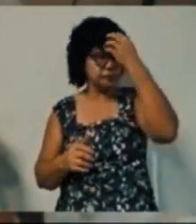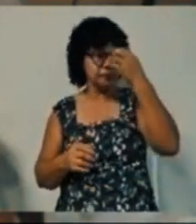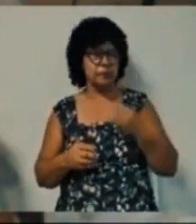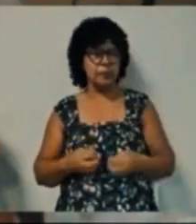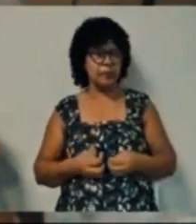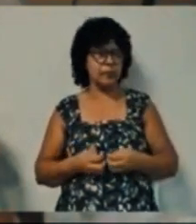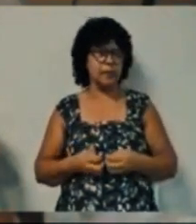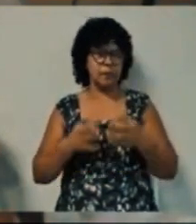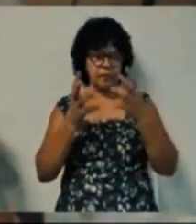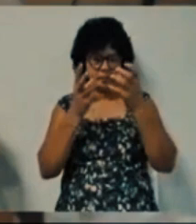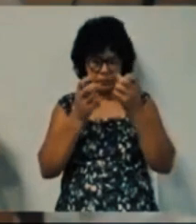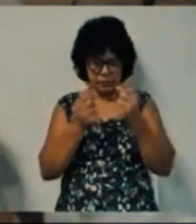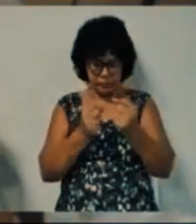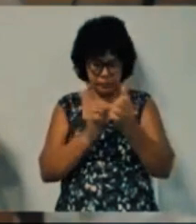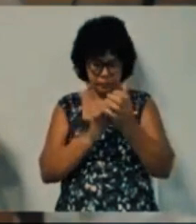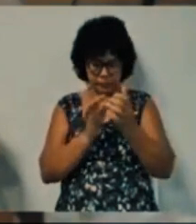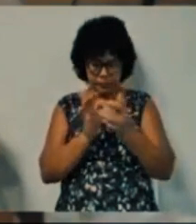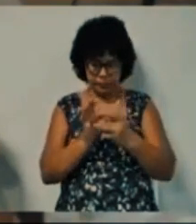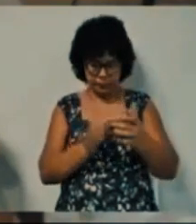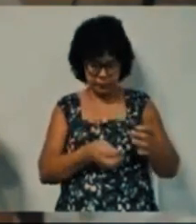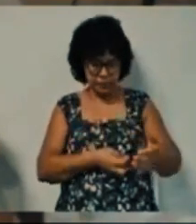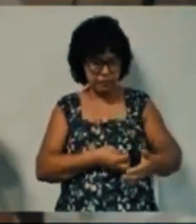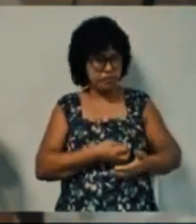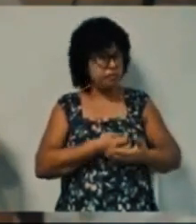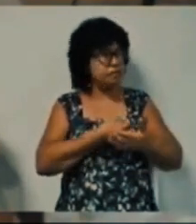entregar, Senhor, a sua vida a Ti.